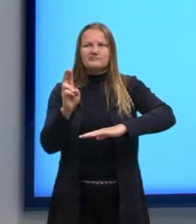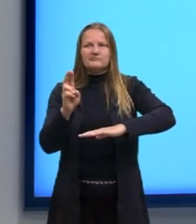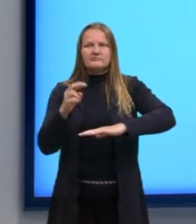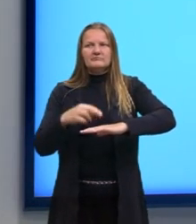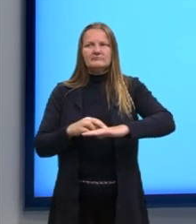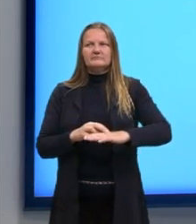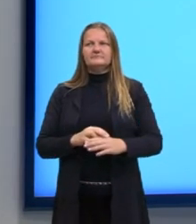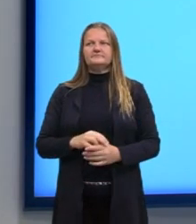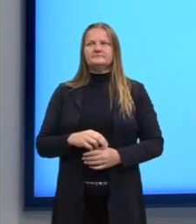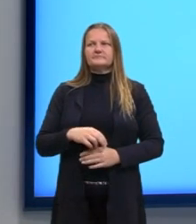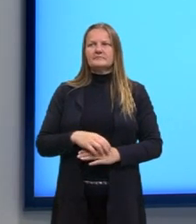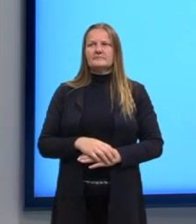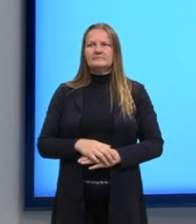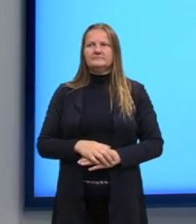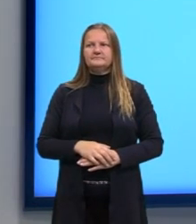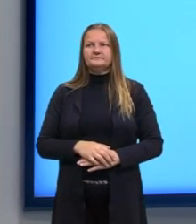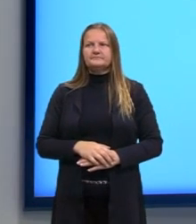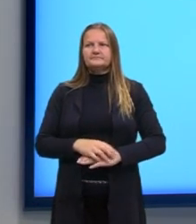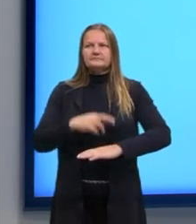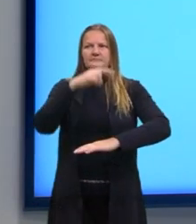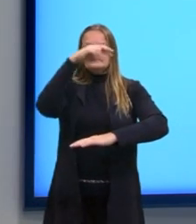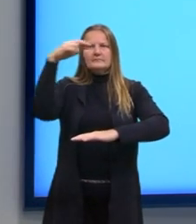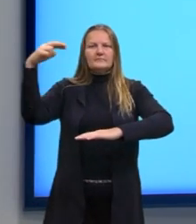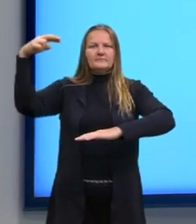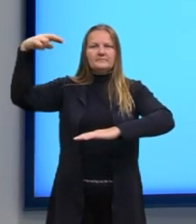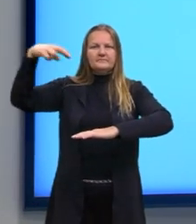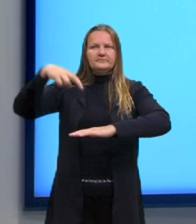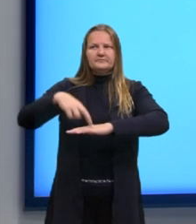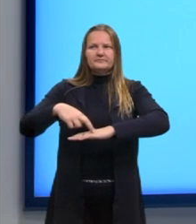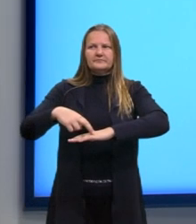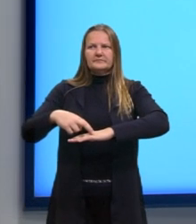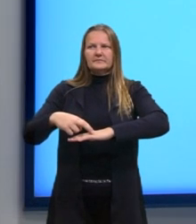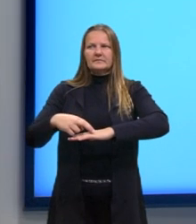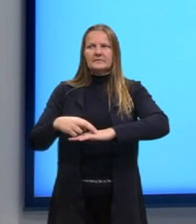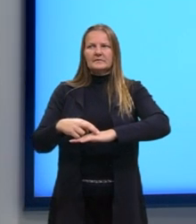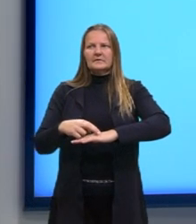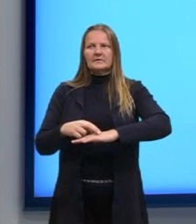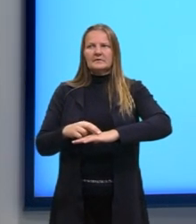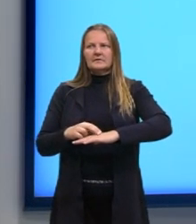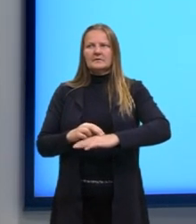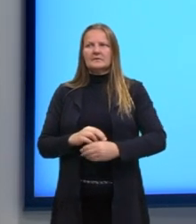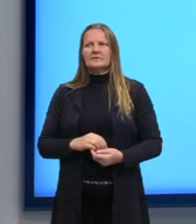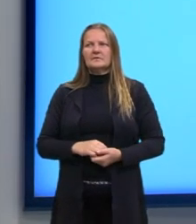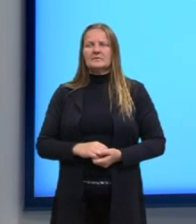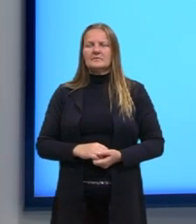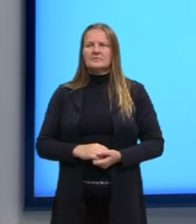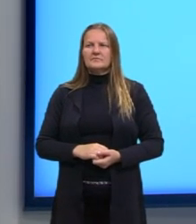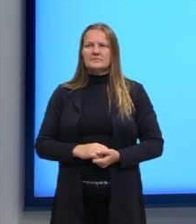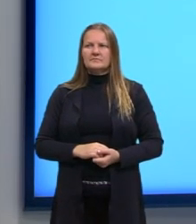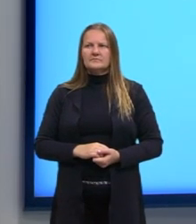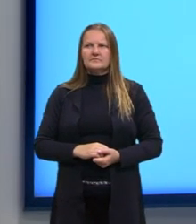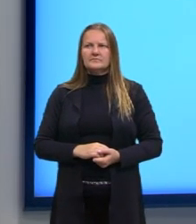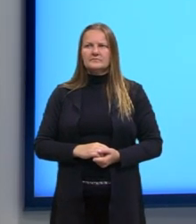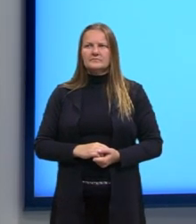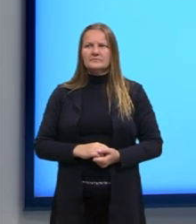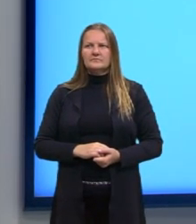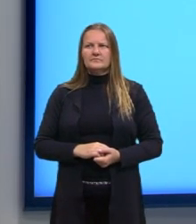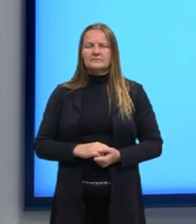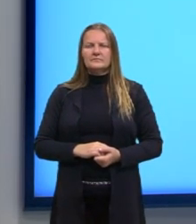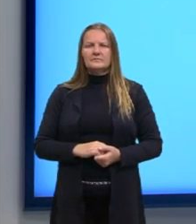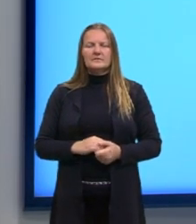aqui aquela de respeitando os 90 graus em cada raio refletido E aí gera essa reflexão